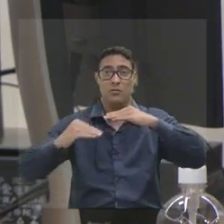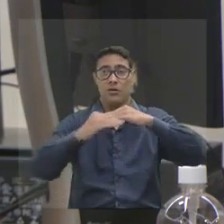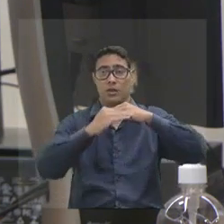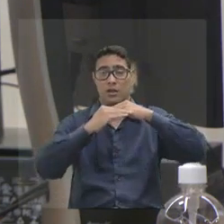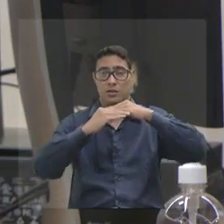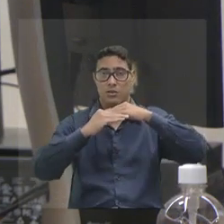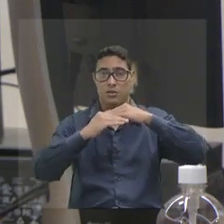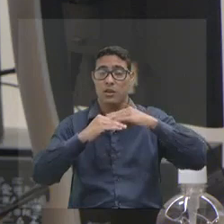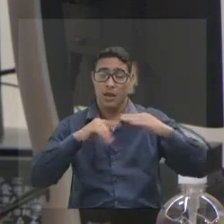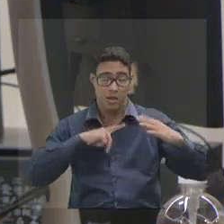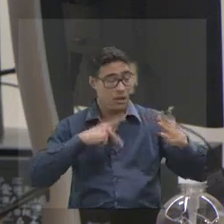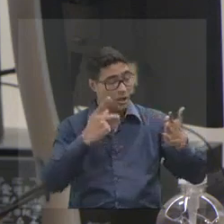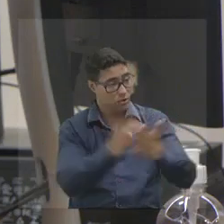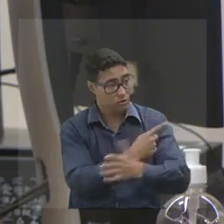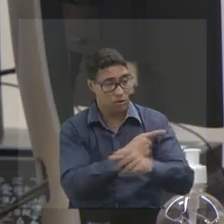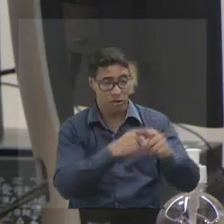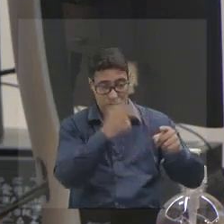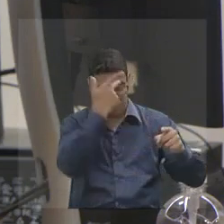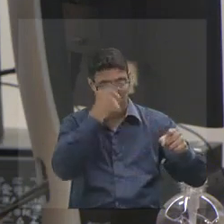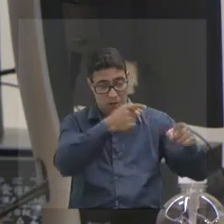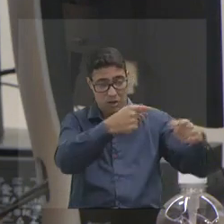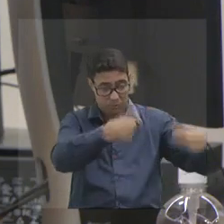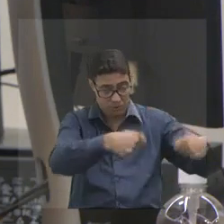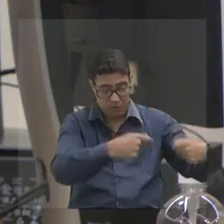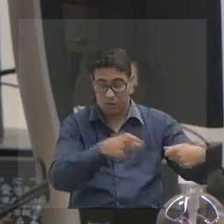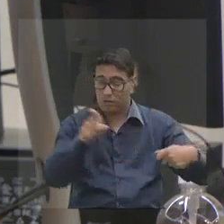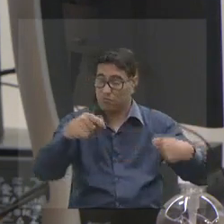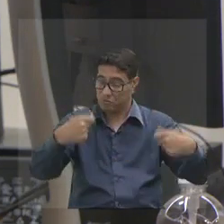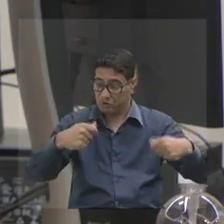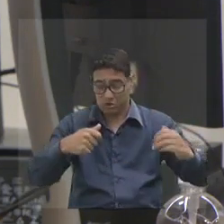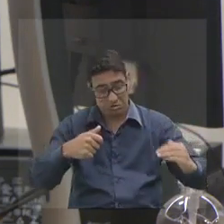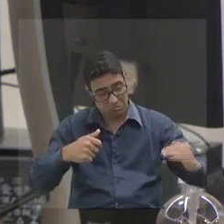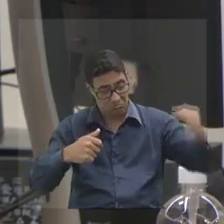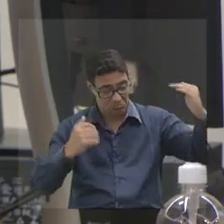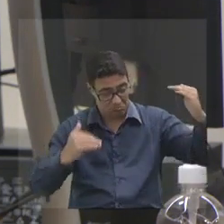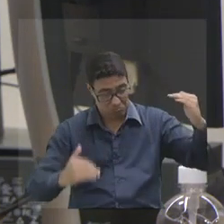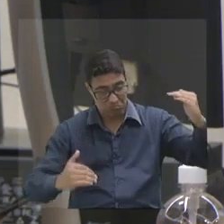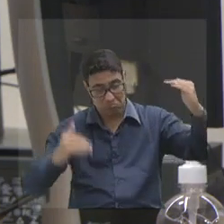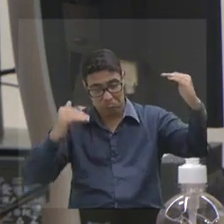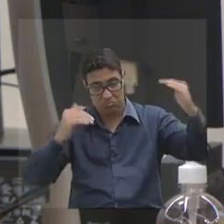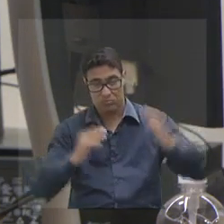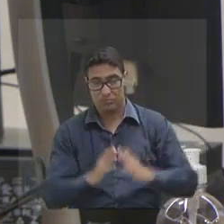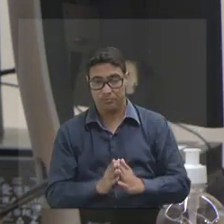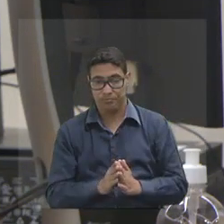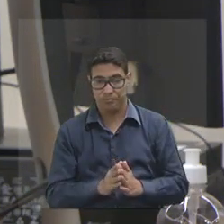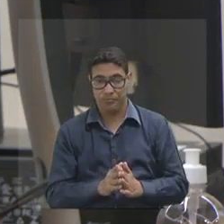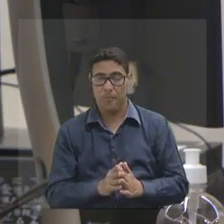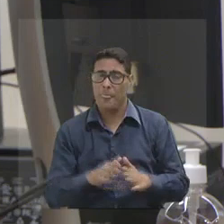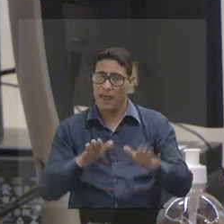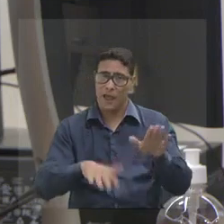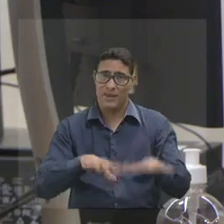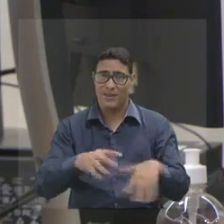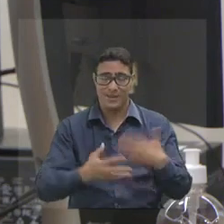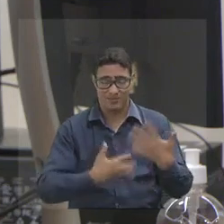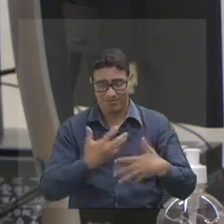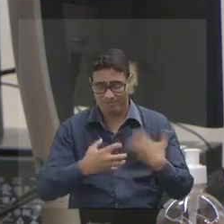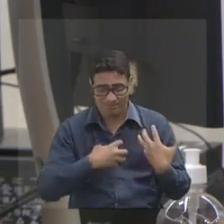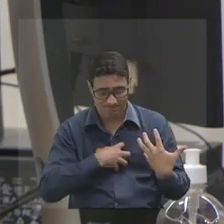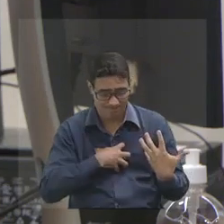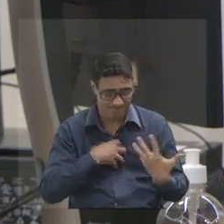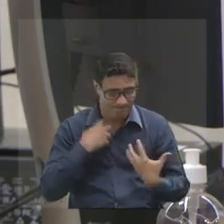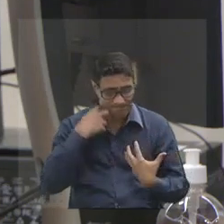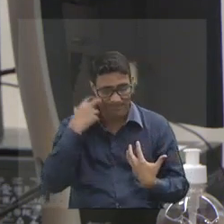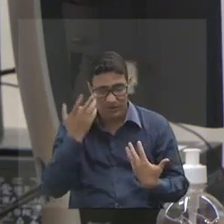promover mais ações para quem mais precisa e às vezes eu fico até constrangido de saber